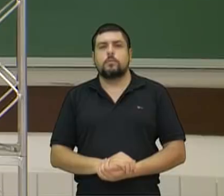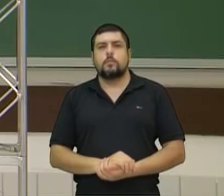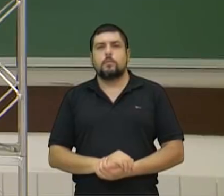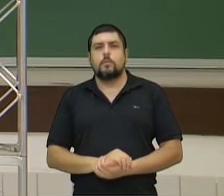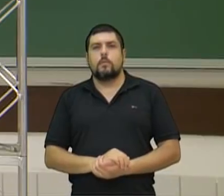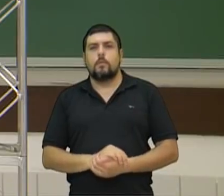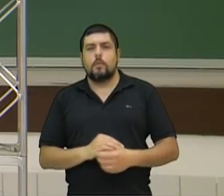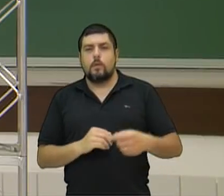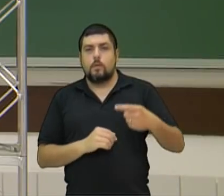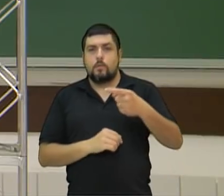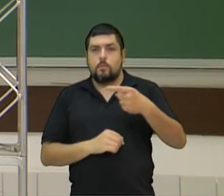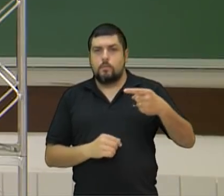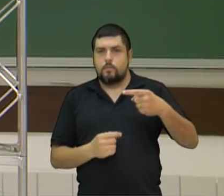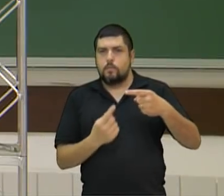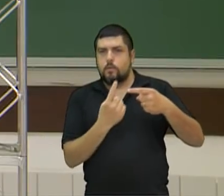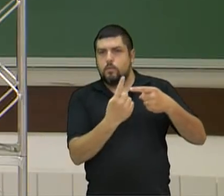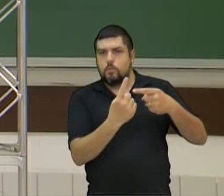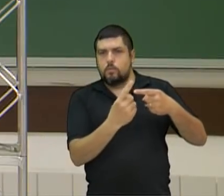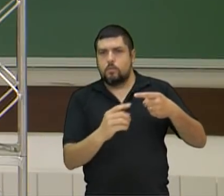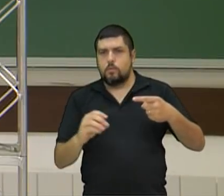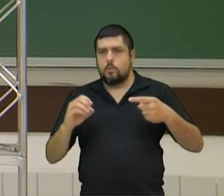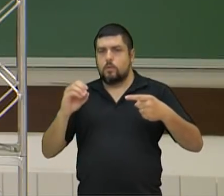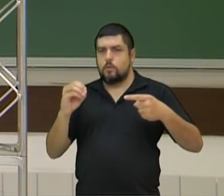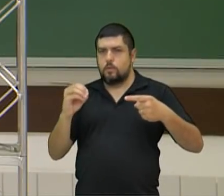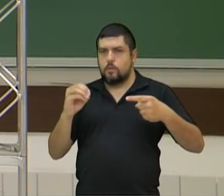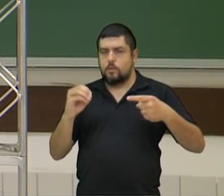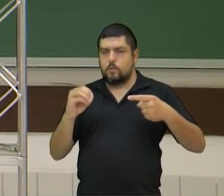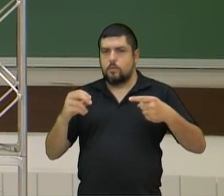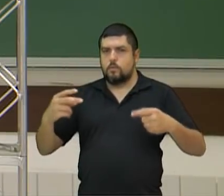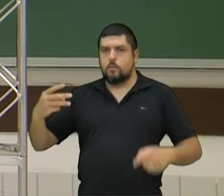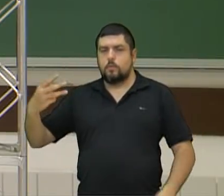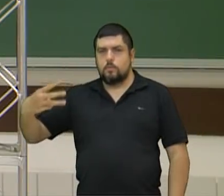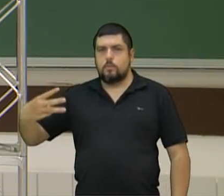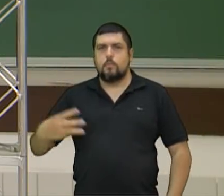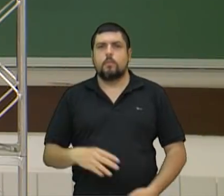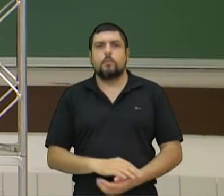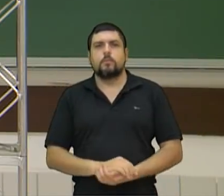Menos 1 e 0 é o próximo par.